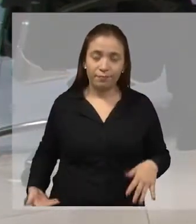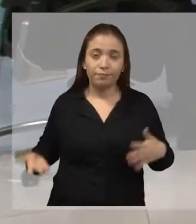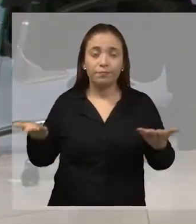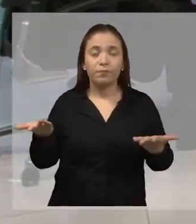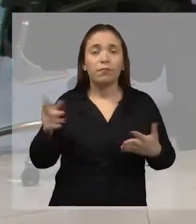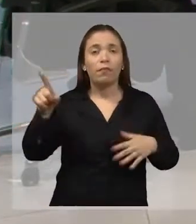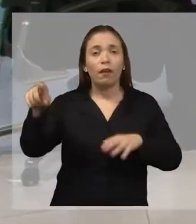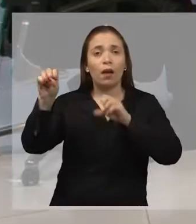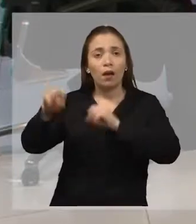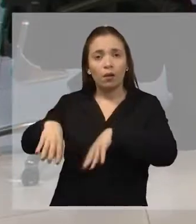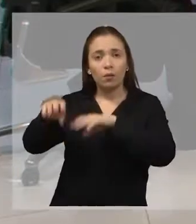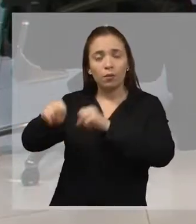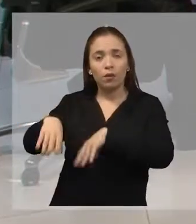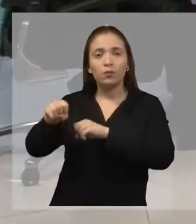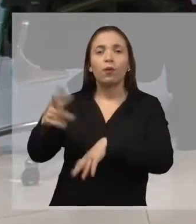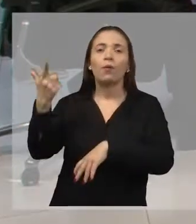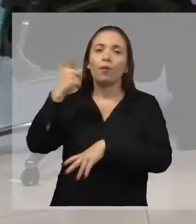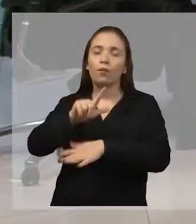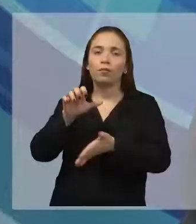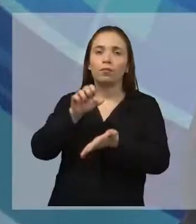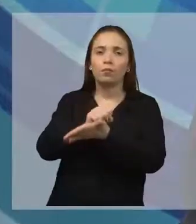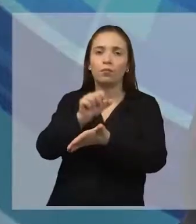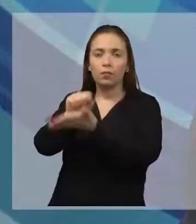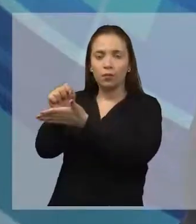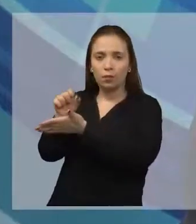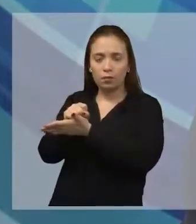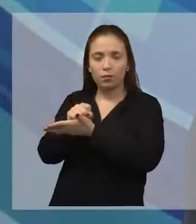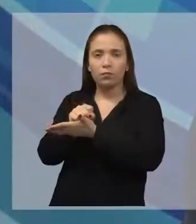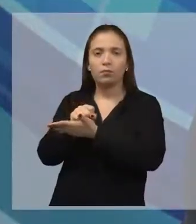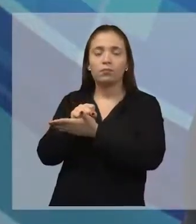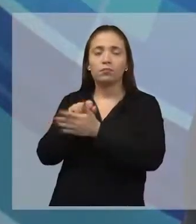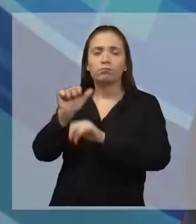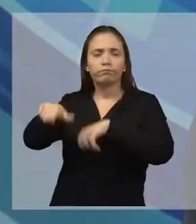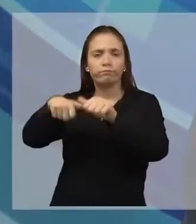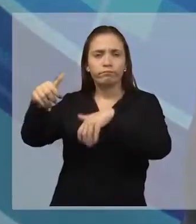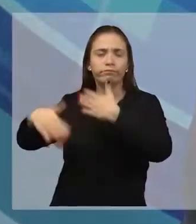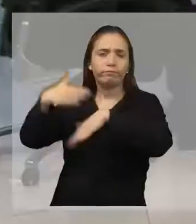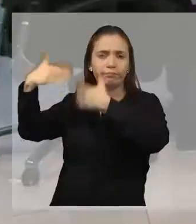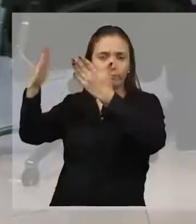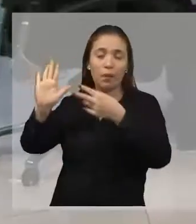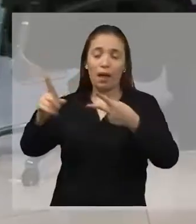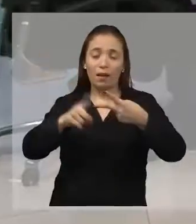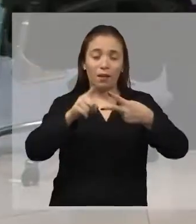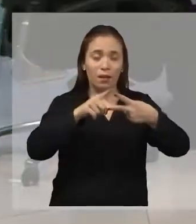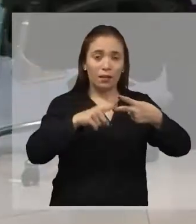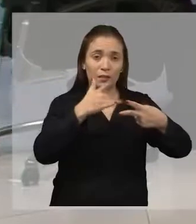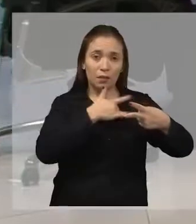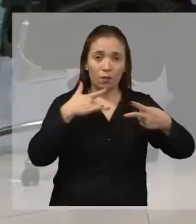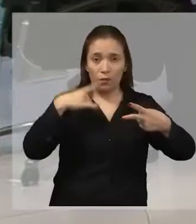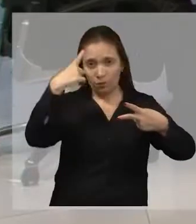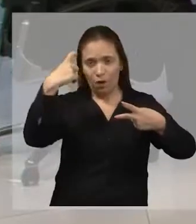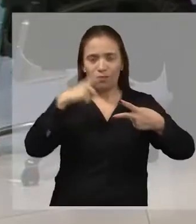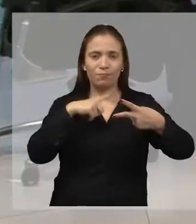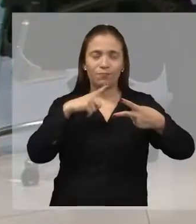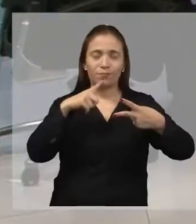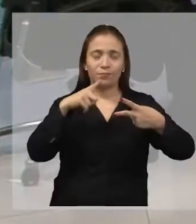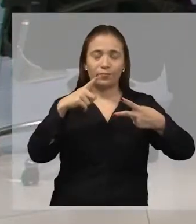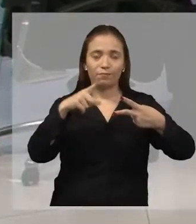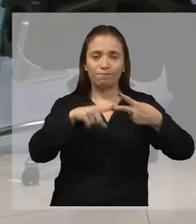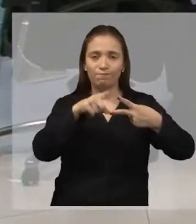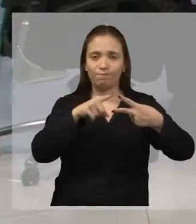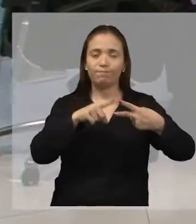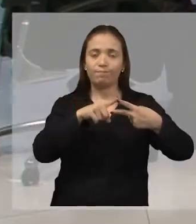assim para que não seja entendido como pejorativamente, né, porque são partidos que defendem interesses mais de corporações, como a